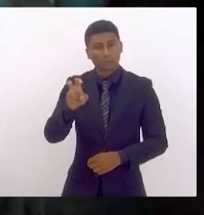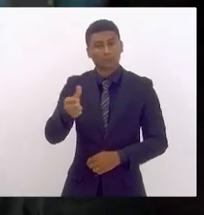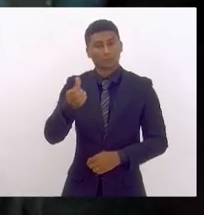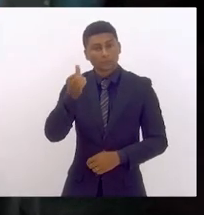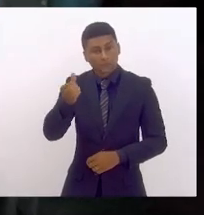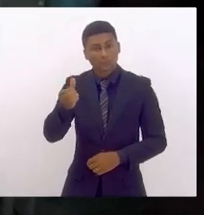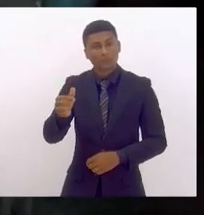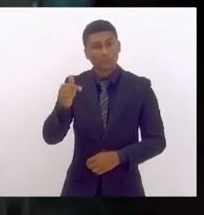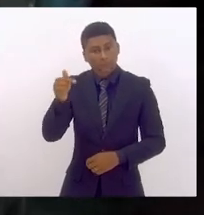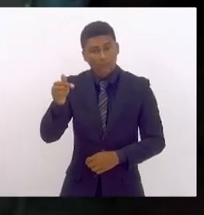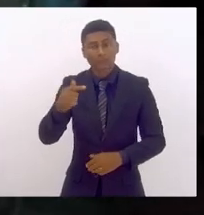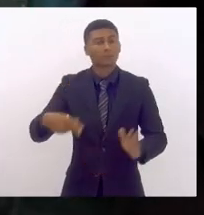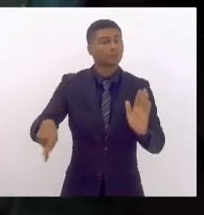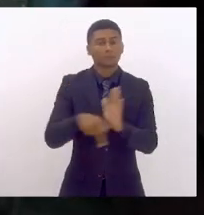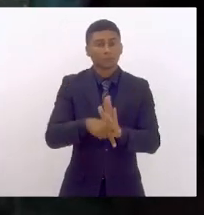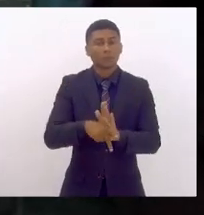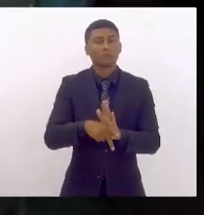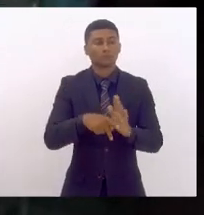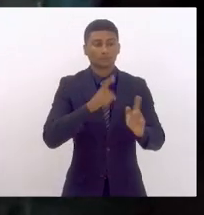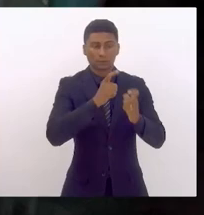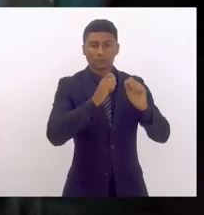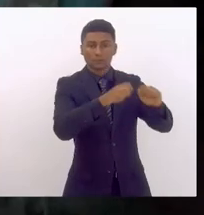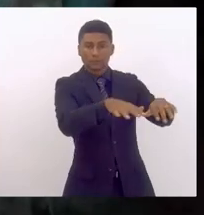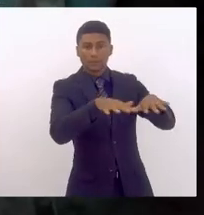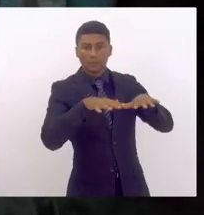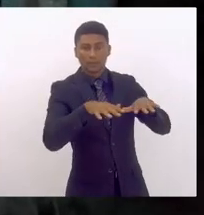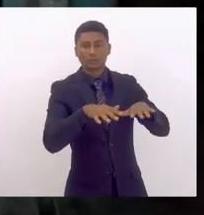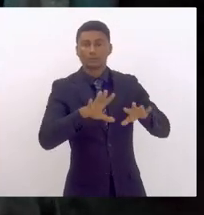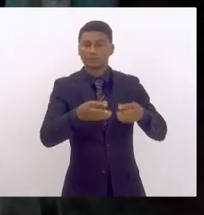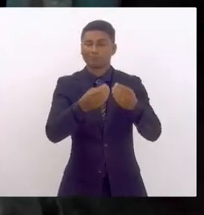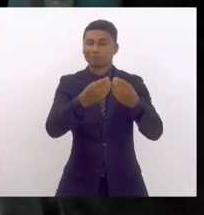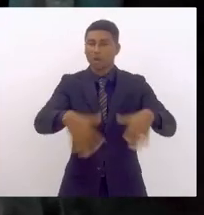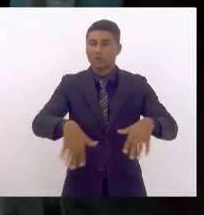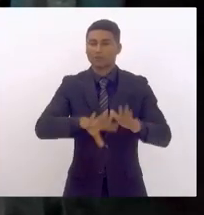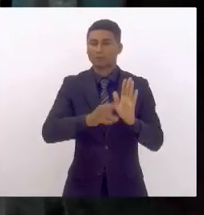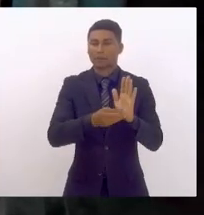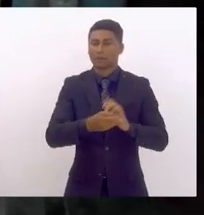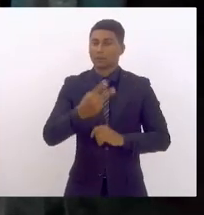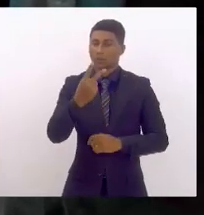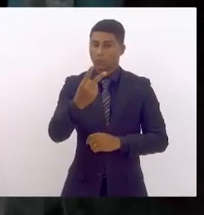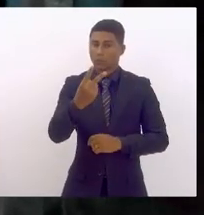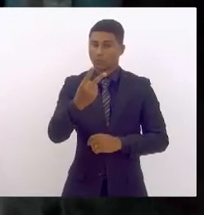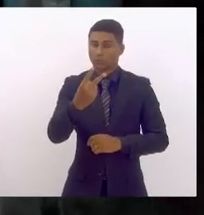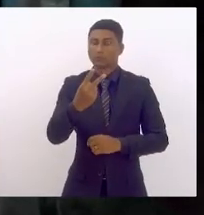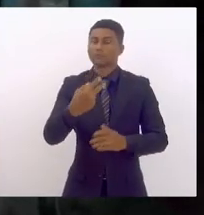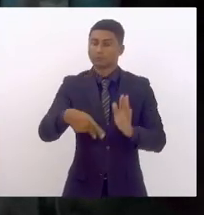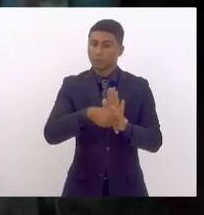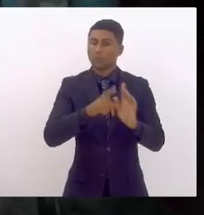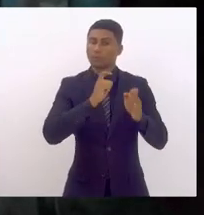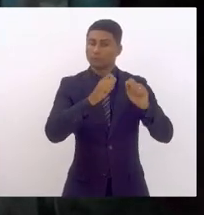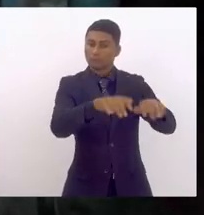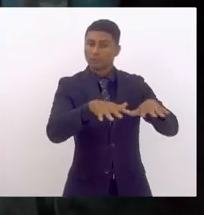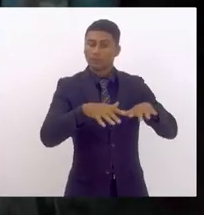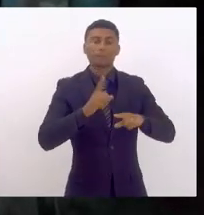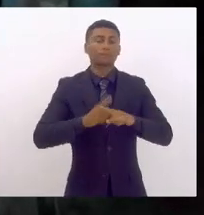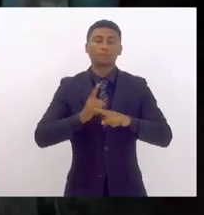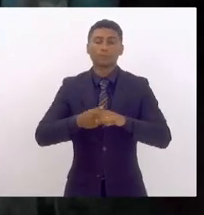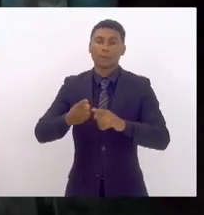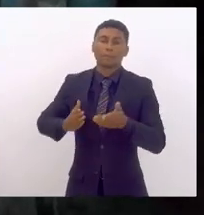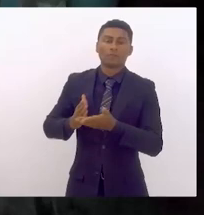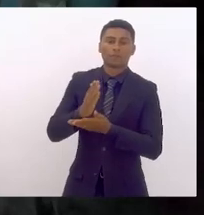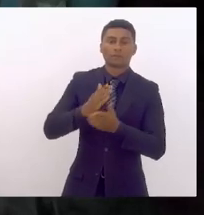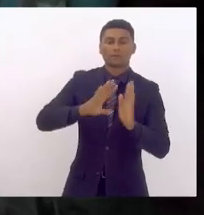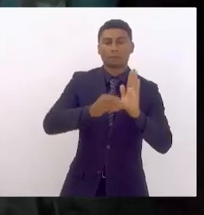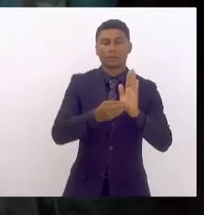e 7 de plenário prejudicada a emenda dois de plenário pela aprovação da emenda